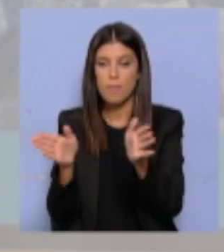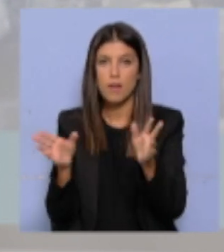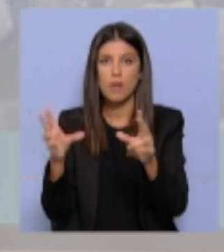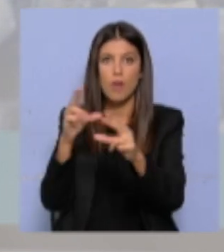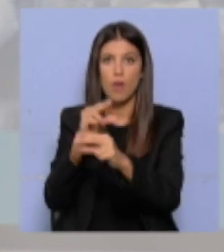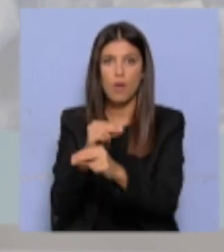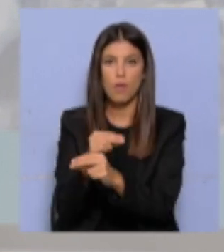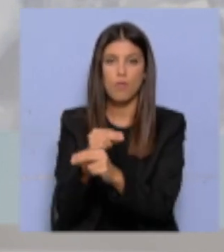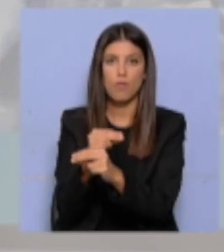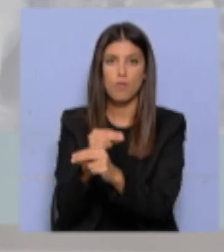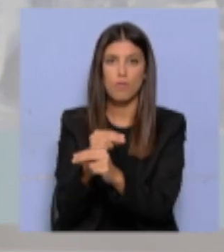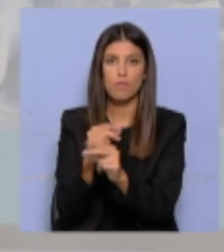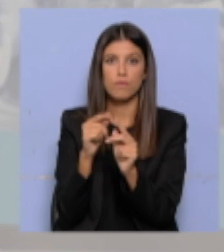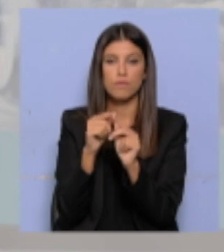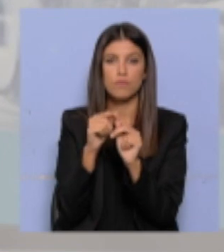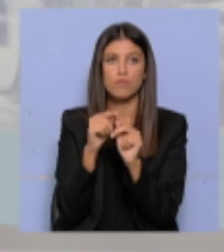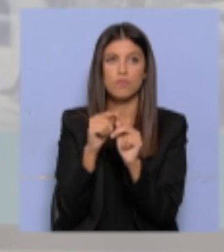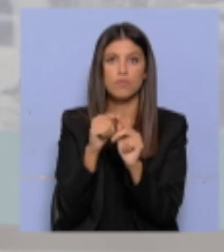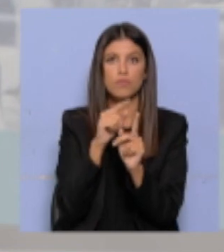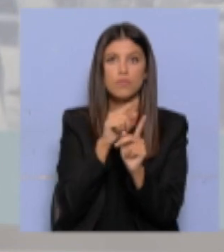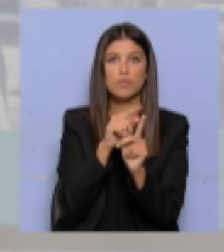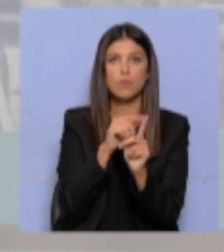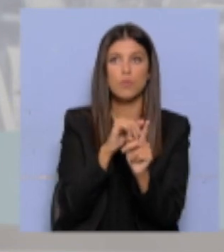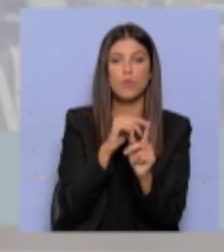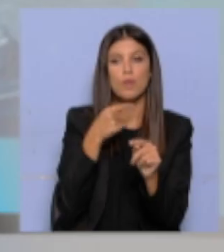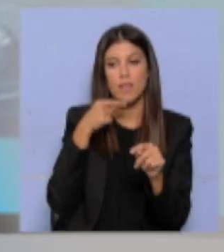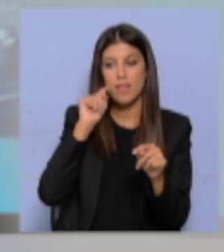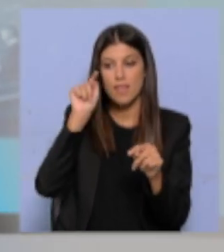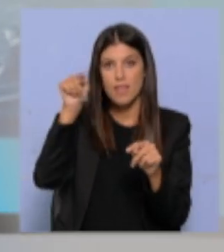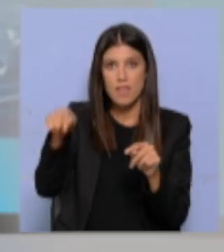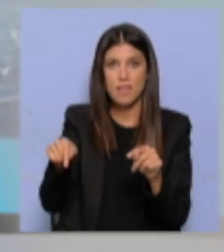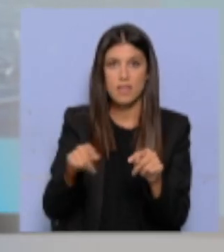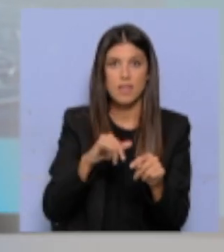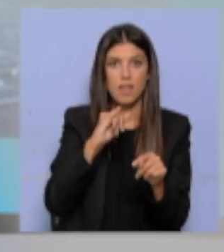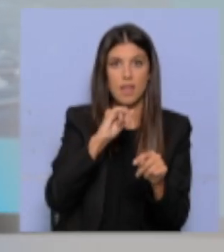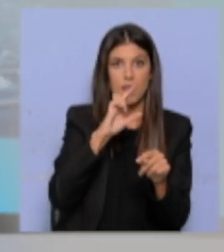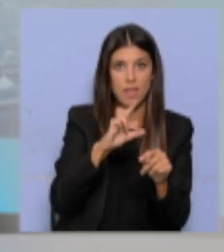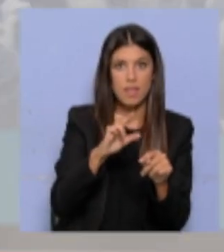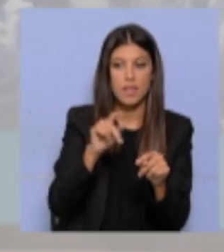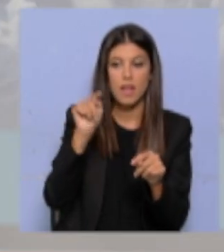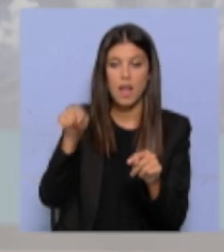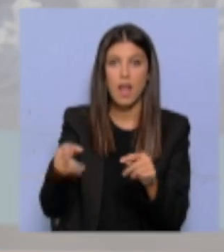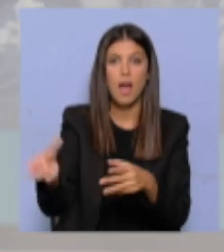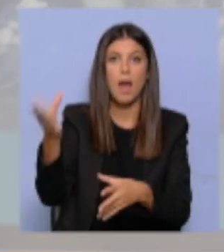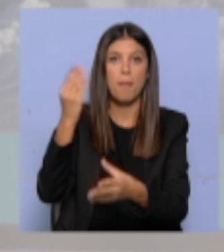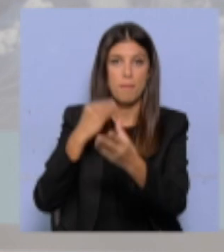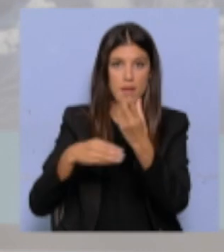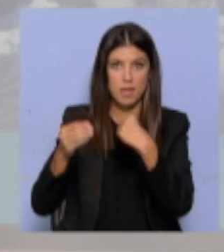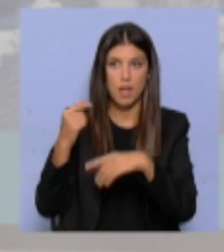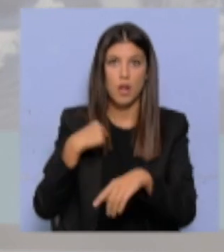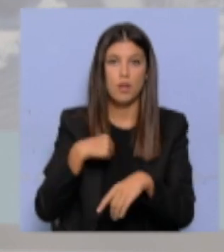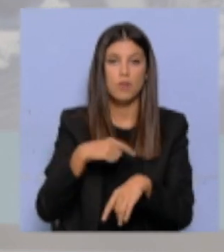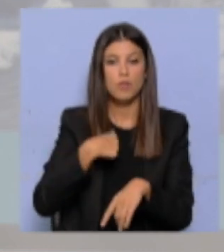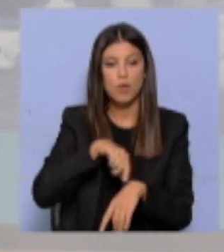esse paradigma do ir e aprender, porque nós estamos acostumados a dizermos, e bem,